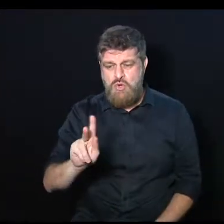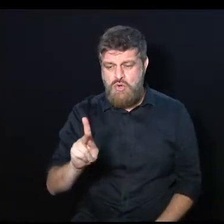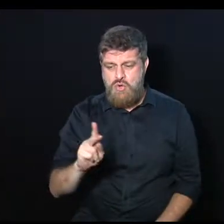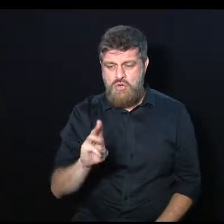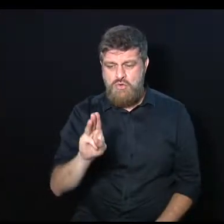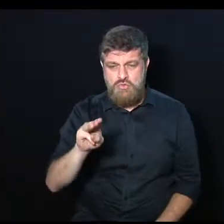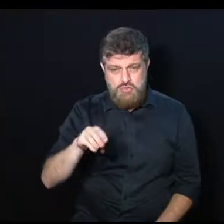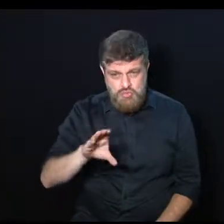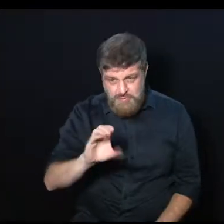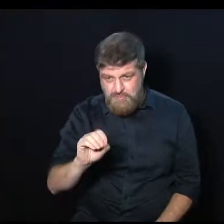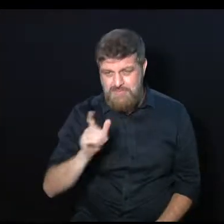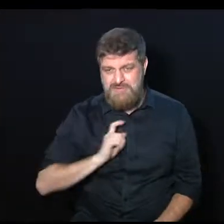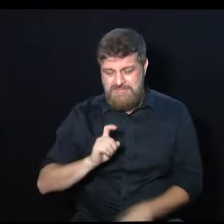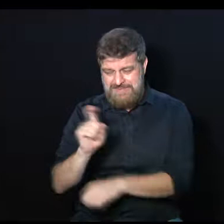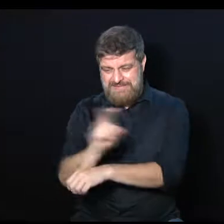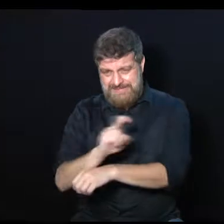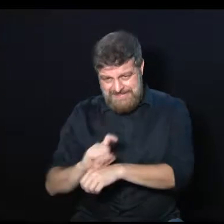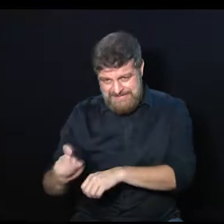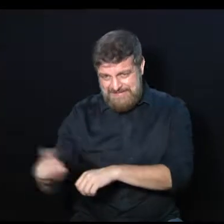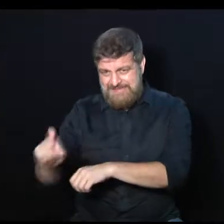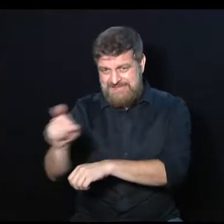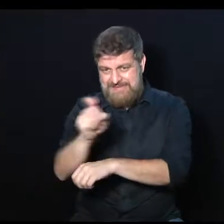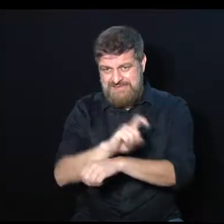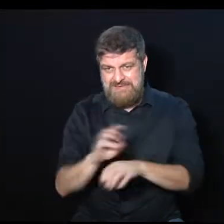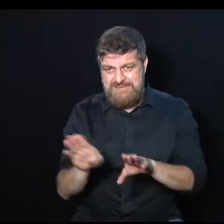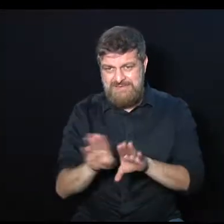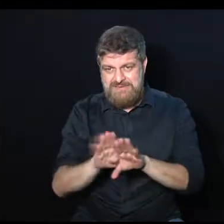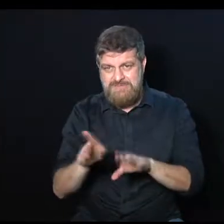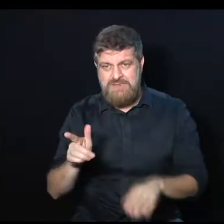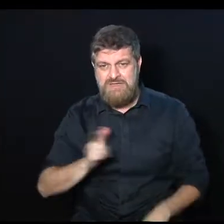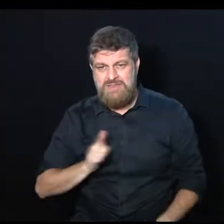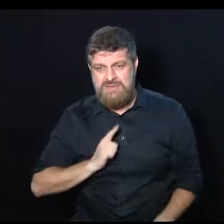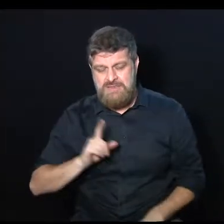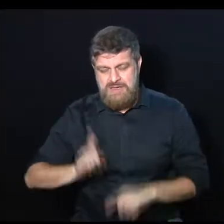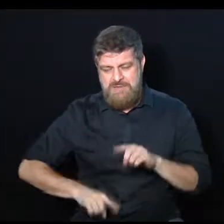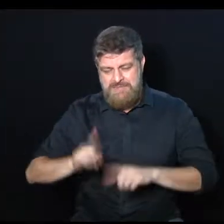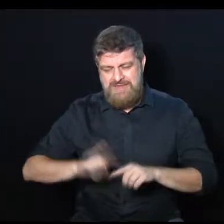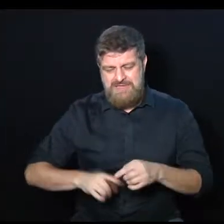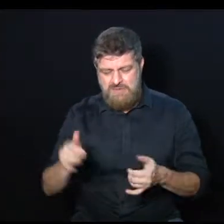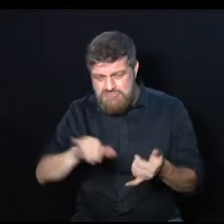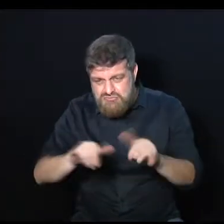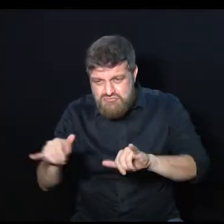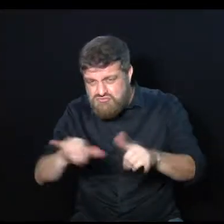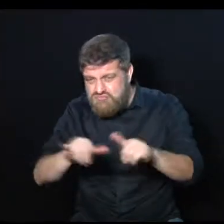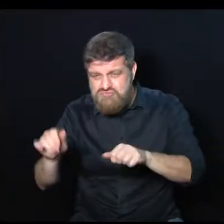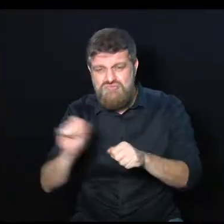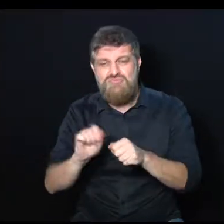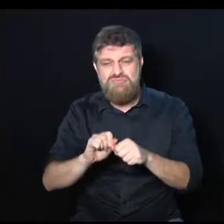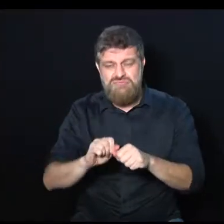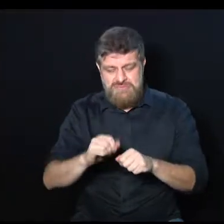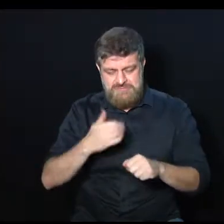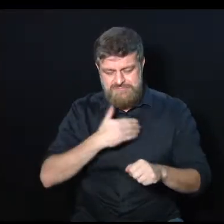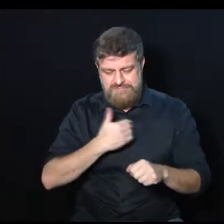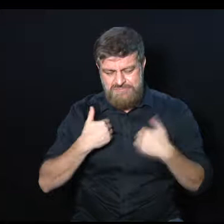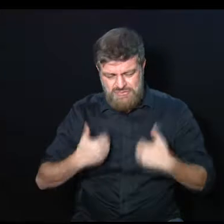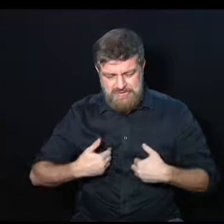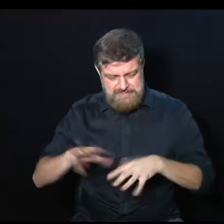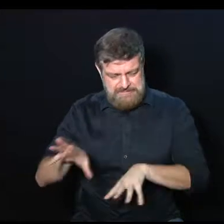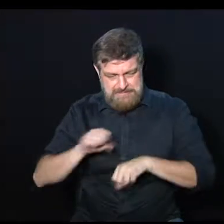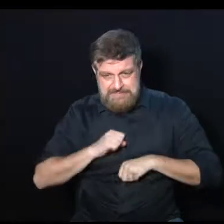usam agrotóxicos como os inibidores da colinesterase, como carbamatos, ou como organofosforados, com intoxicações graves. E